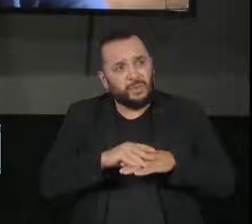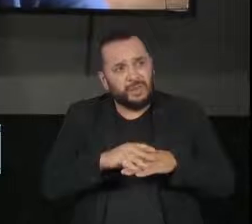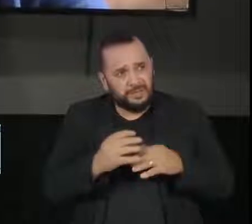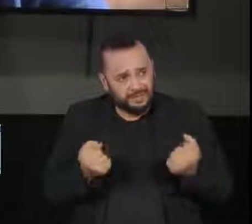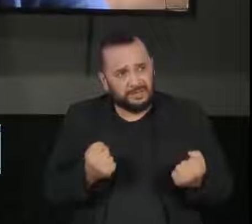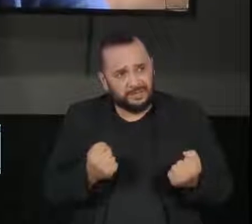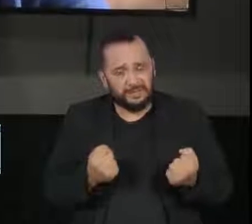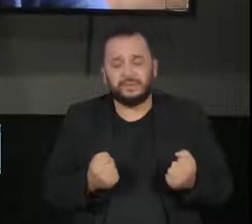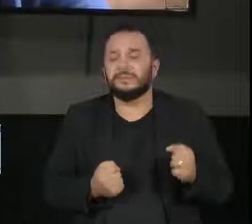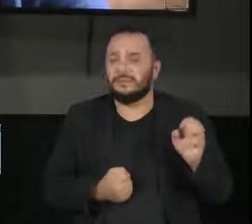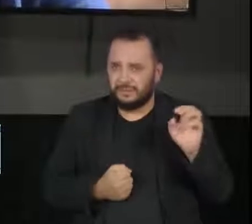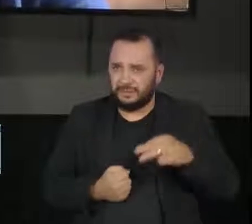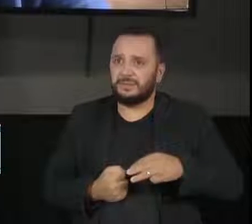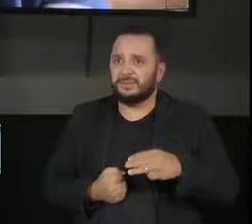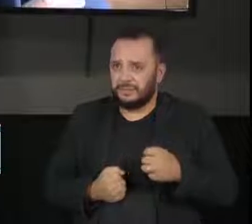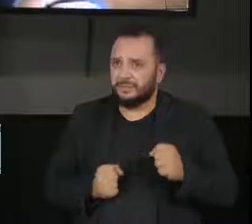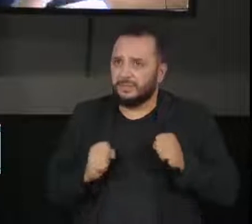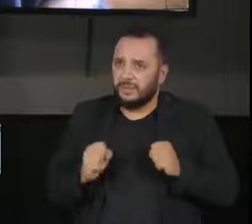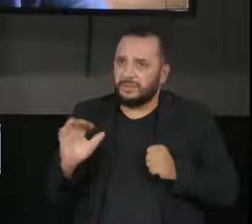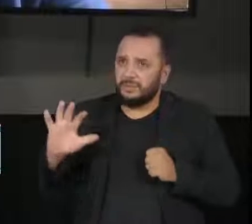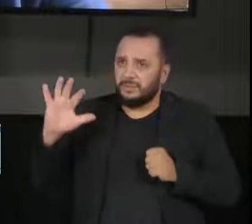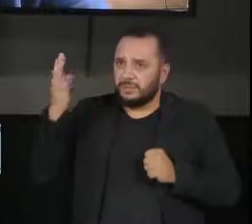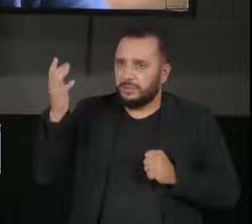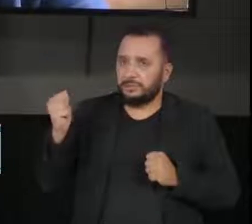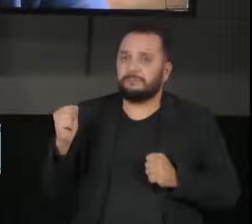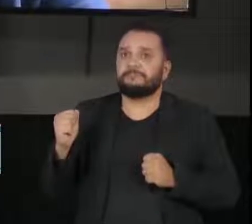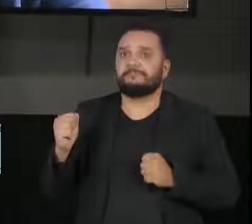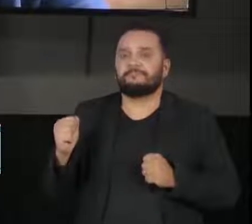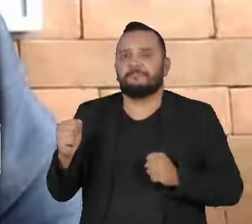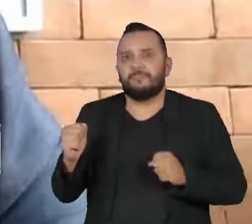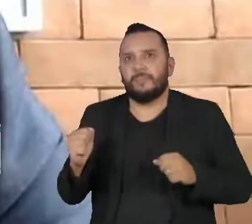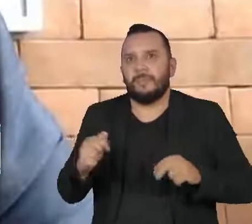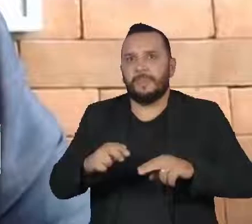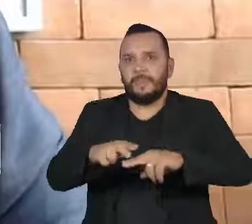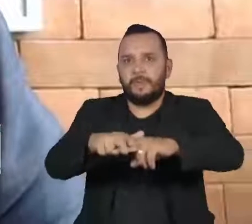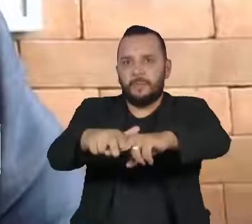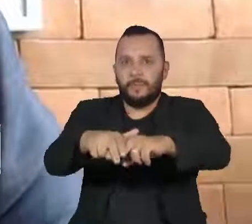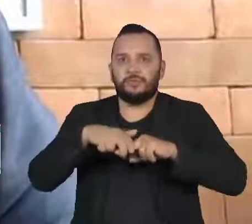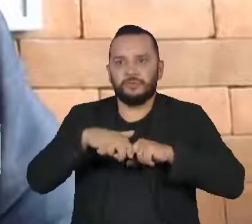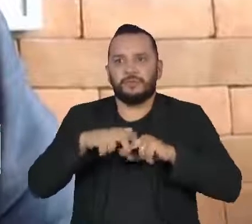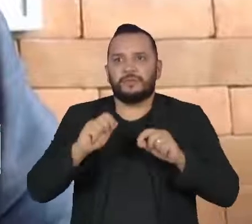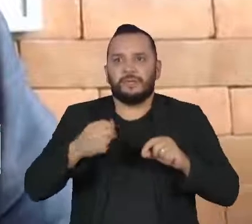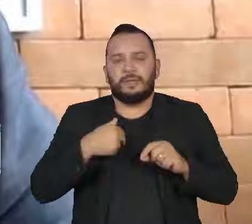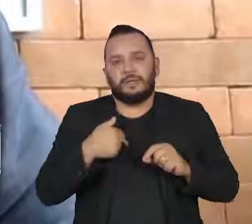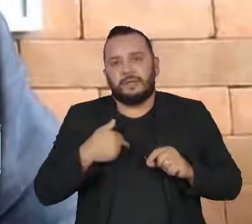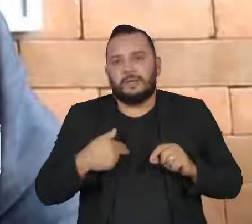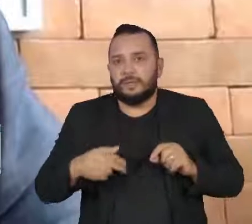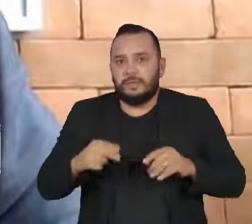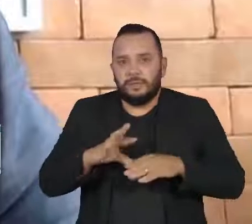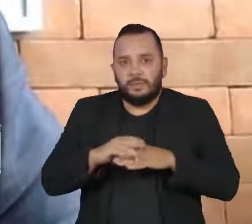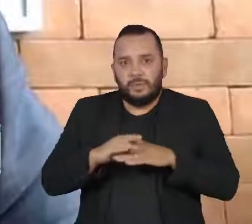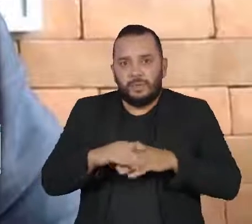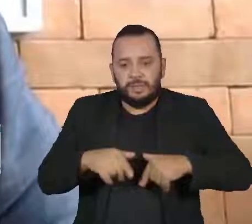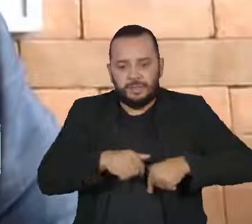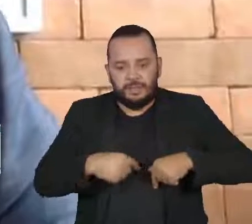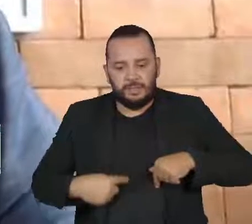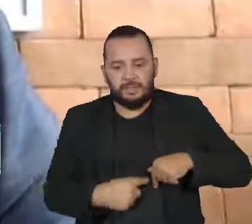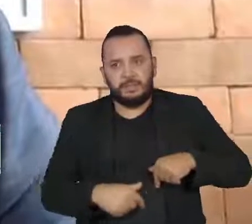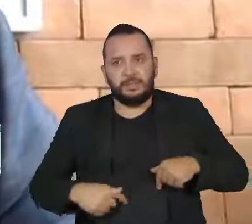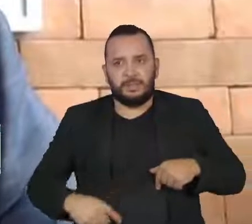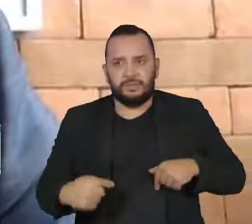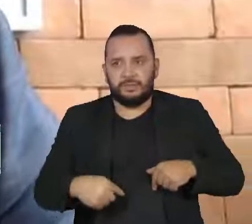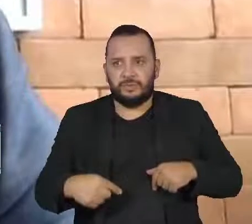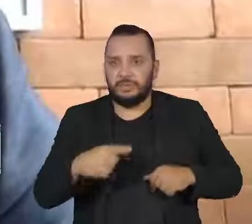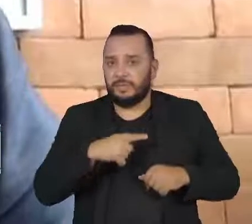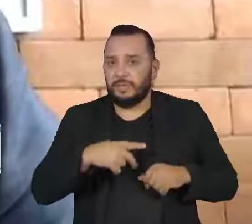doença? Sem dúvida nenhuma, né? Dentro das causas das doenças inflamatórias intestinais, nós temos